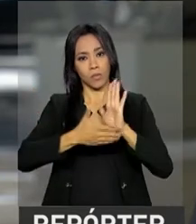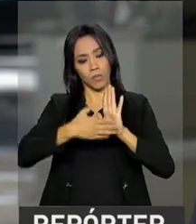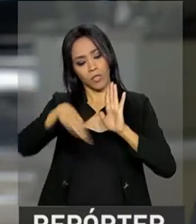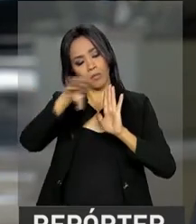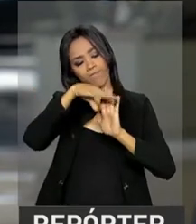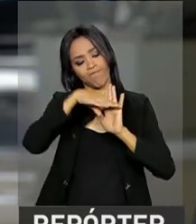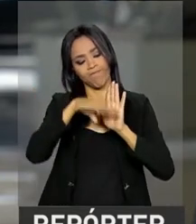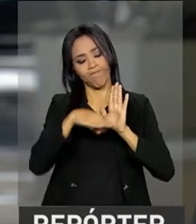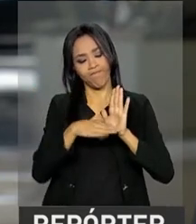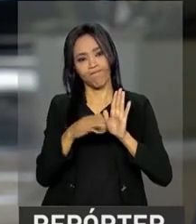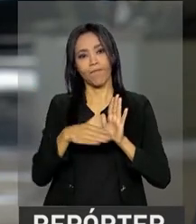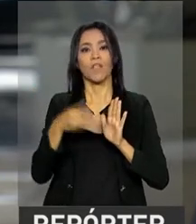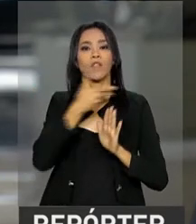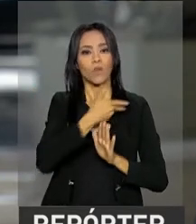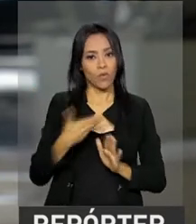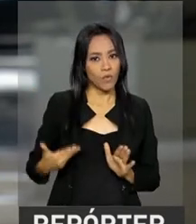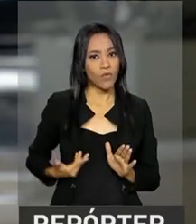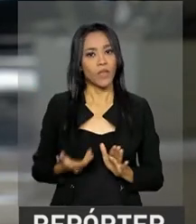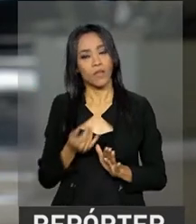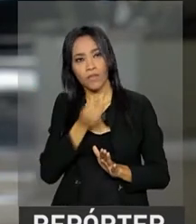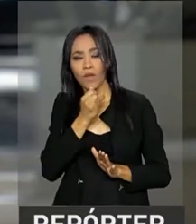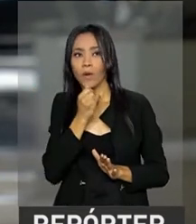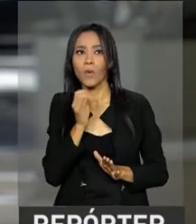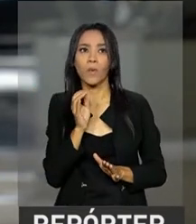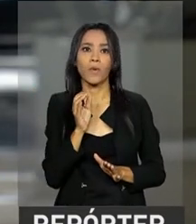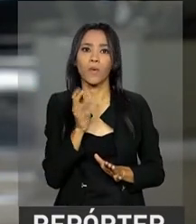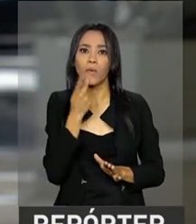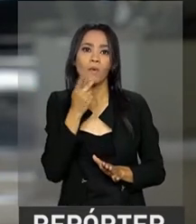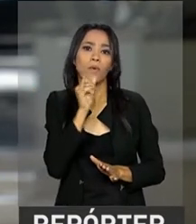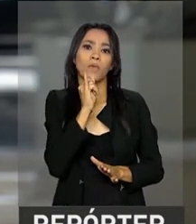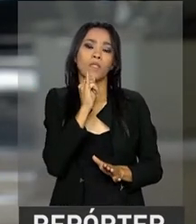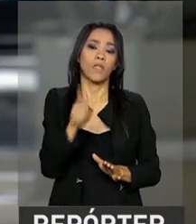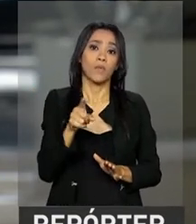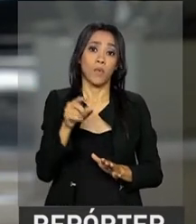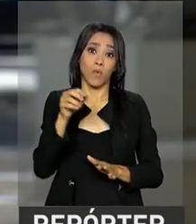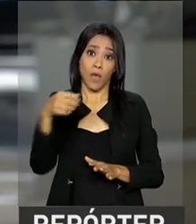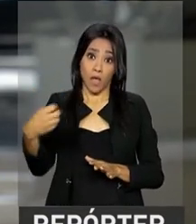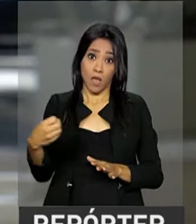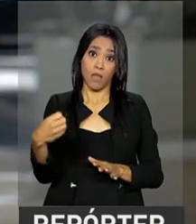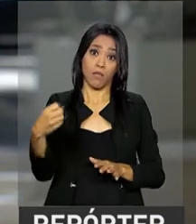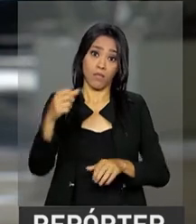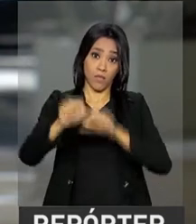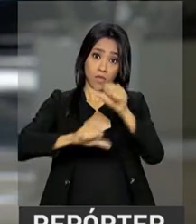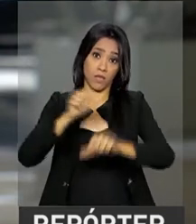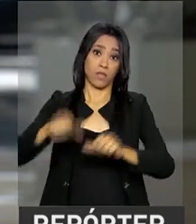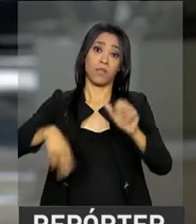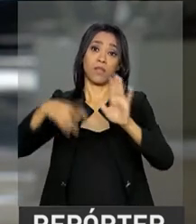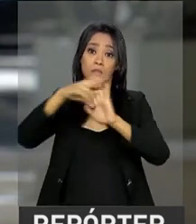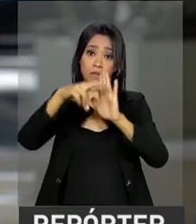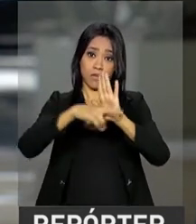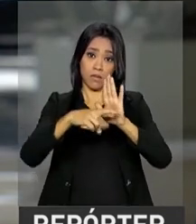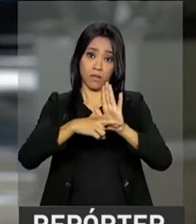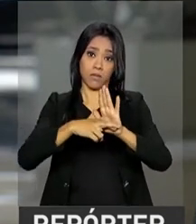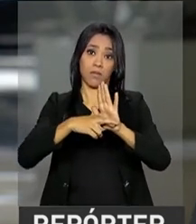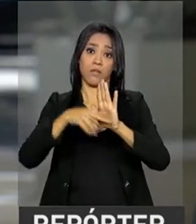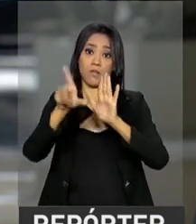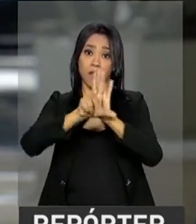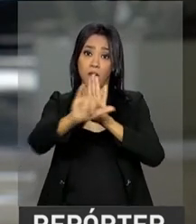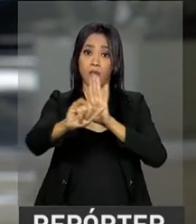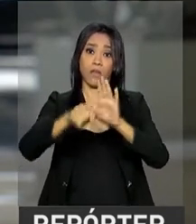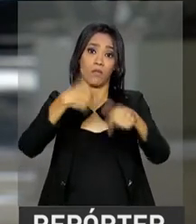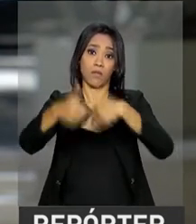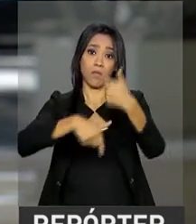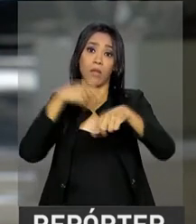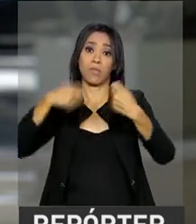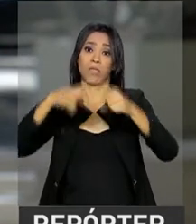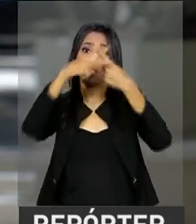buscando aprovar citou por exemplo a modernização da legislação trabalhista que é fundamental segundo ele atualizar a legislação